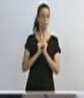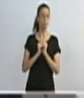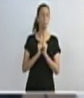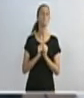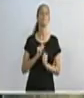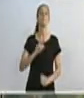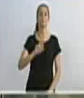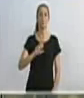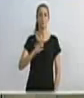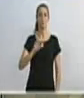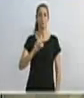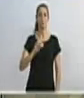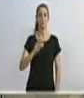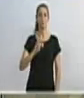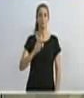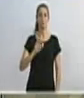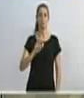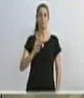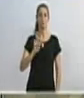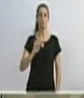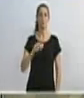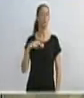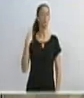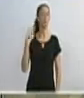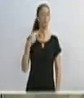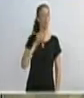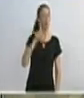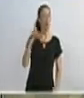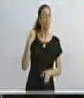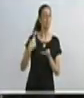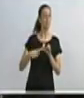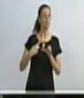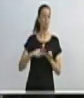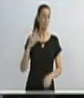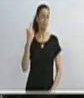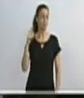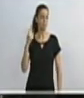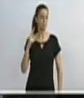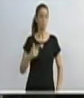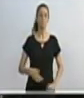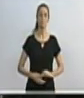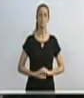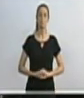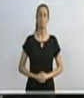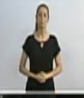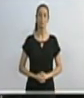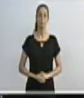Roberto Procópio, vereador de Gaspar.